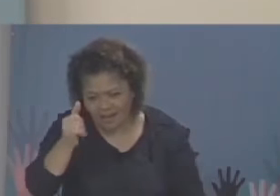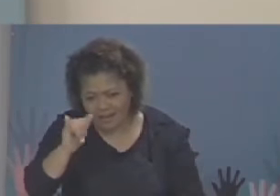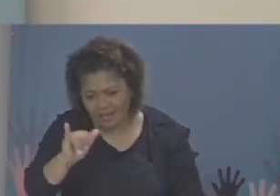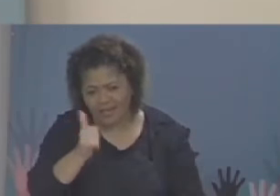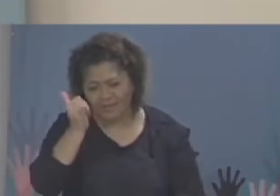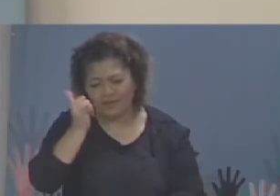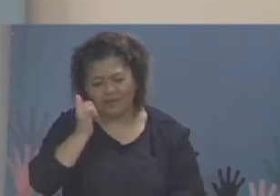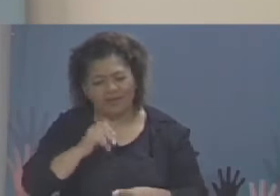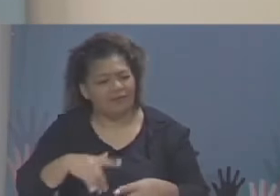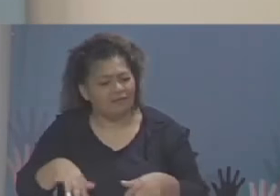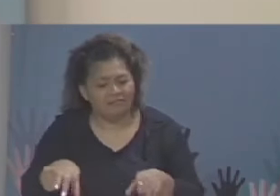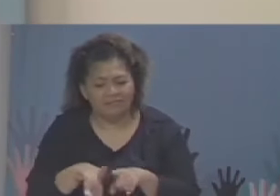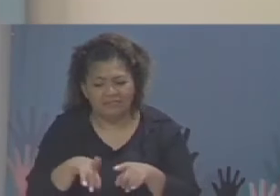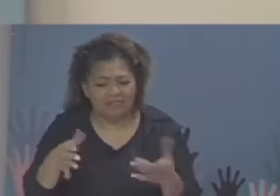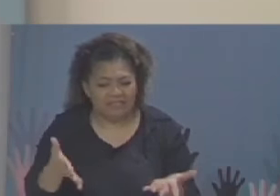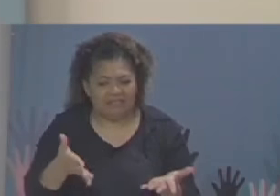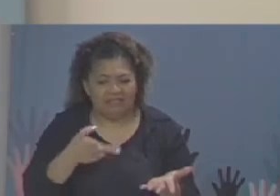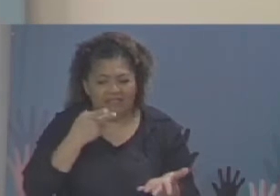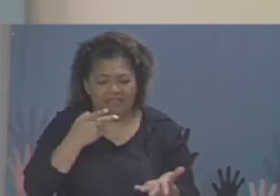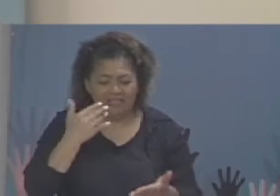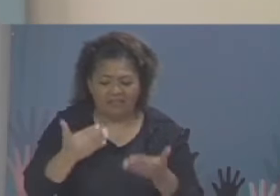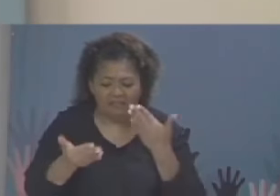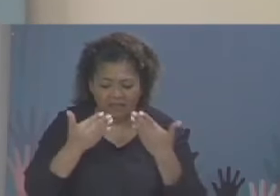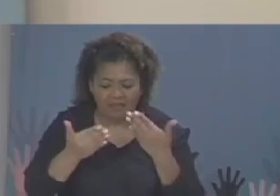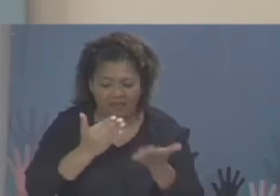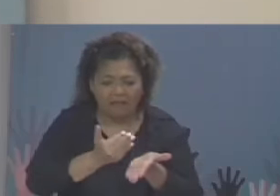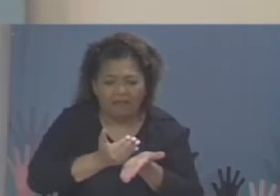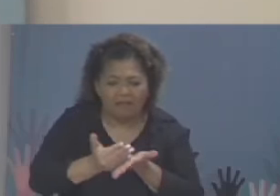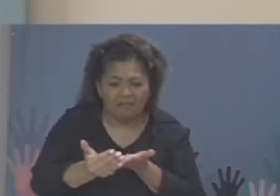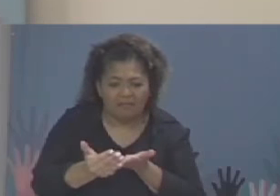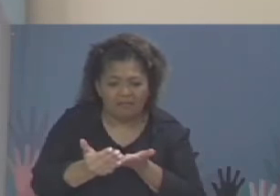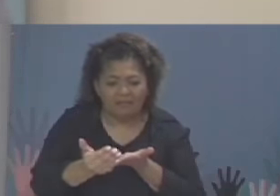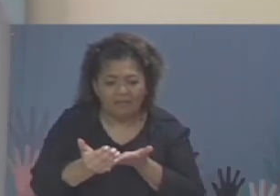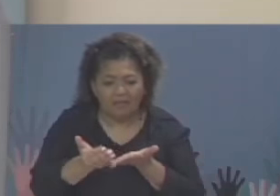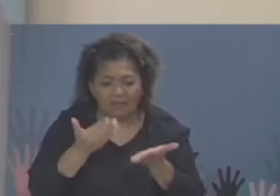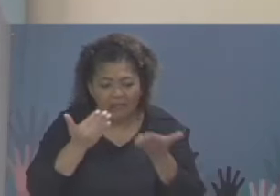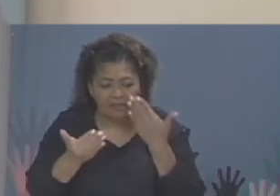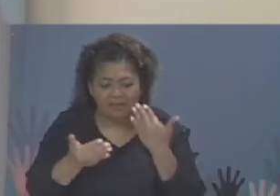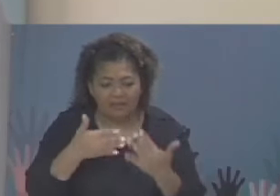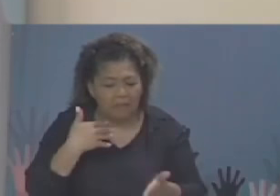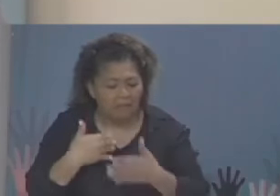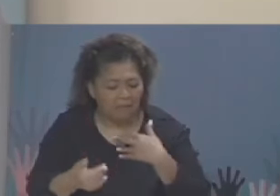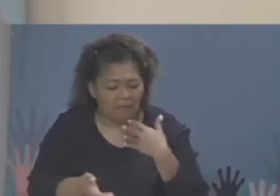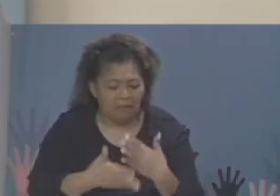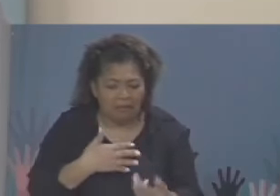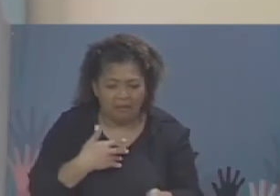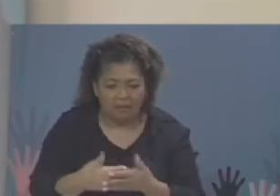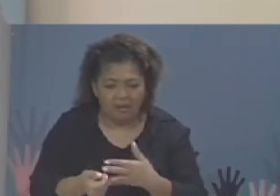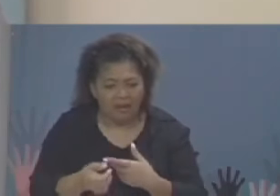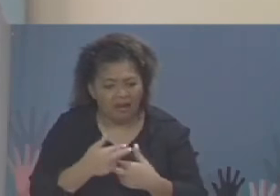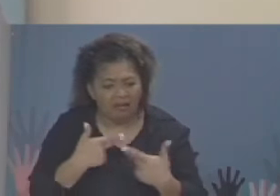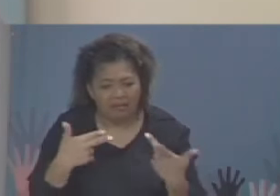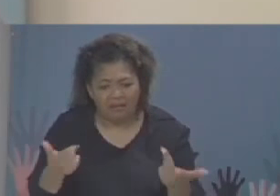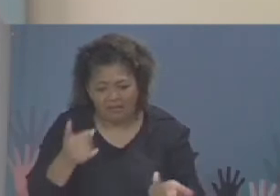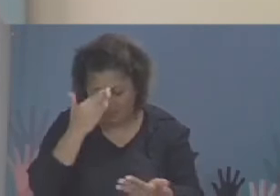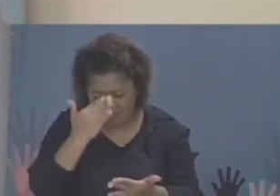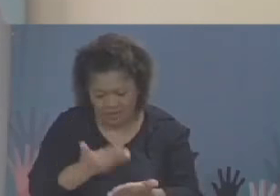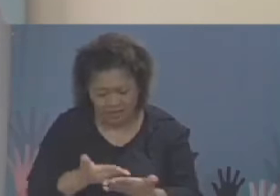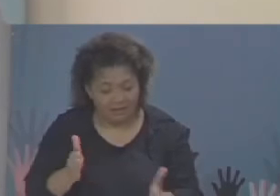se a gente fosse tentar definir psicologia a partir do que vocês pensam, psicologia pode ser qualquer coisa, basta acreditar.